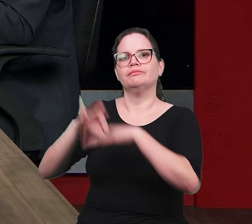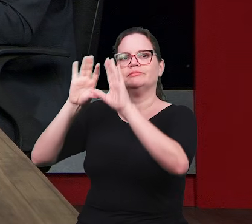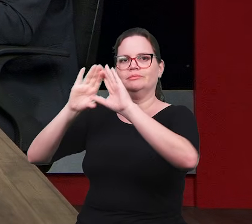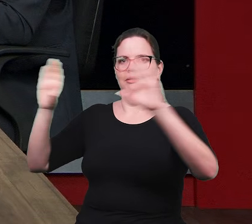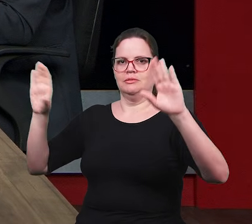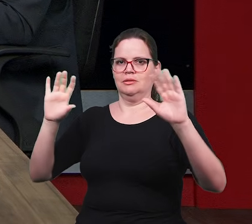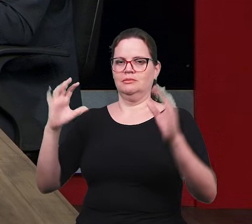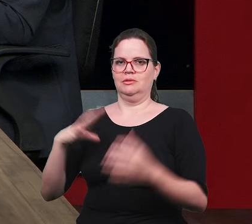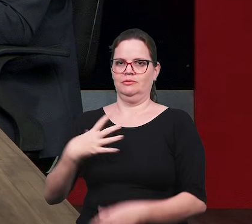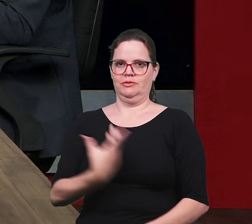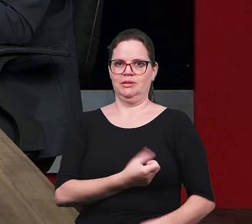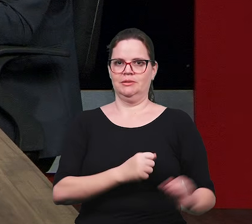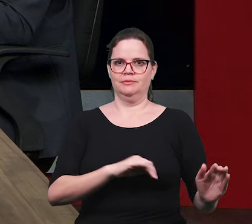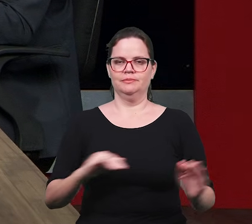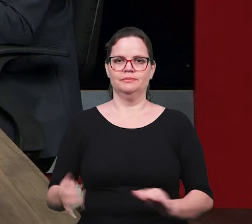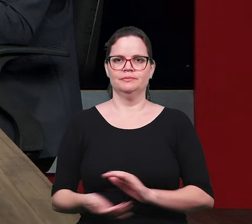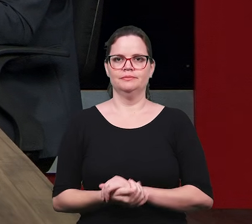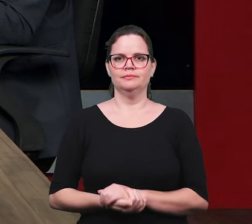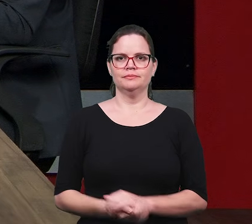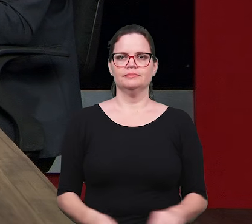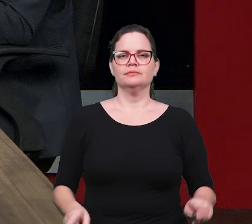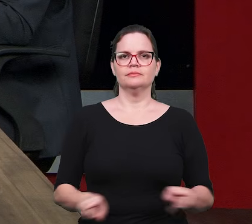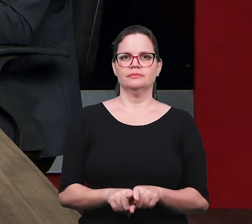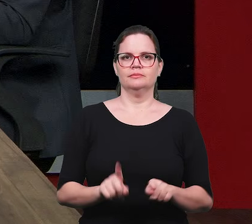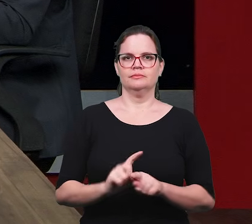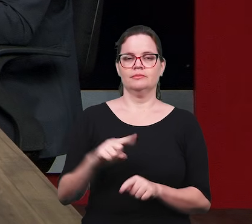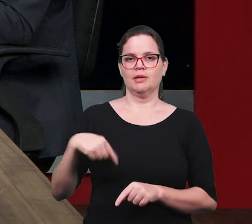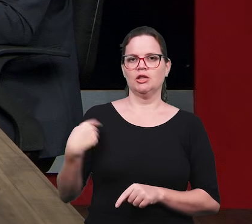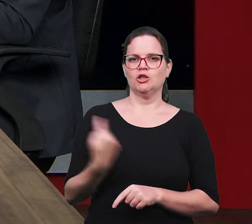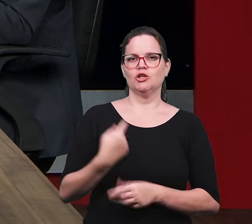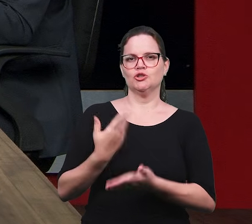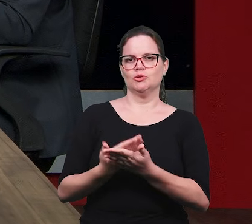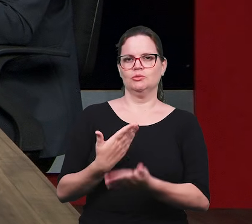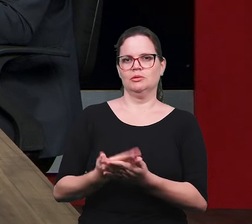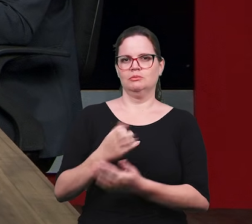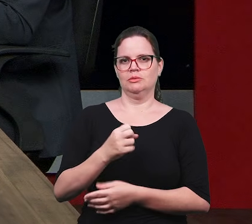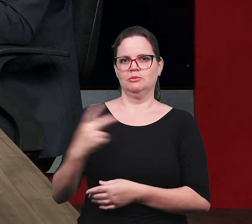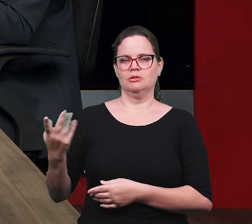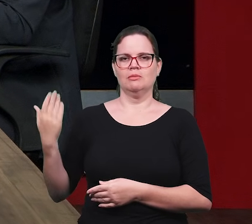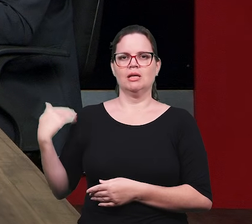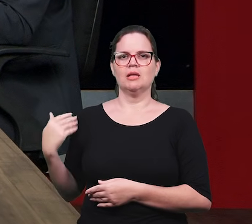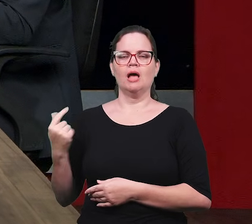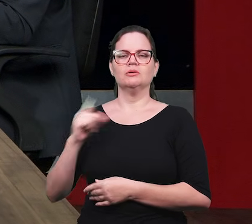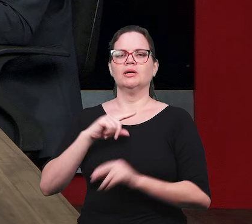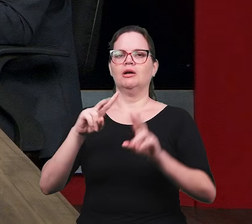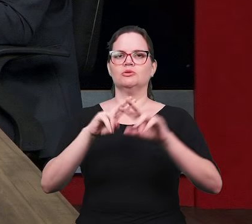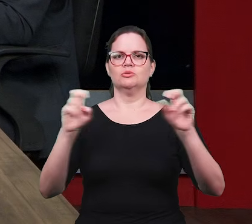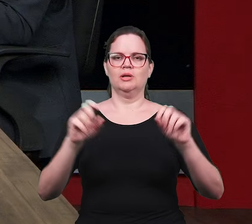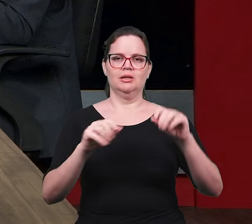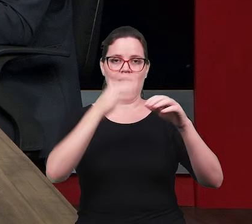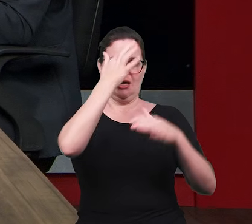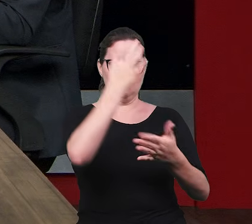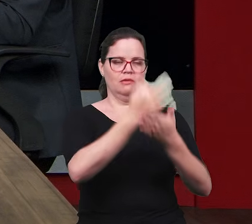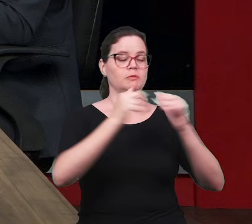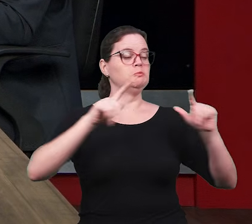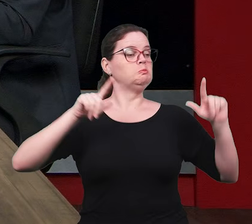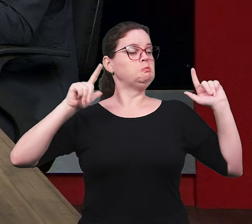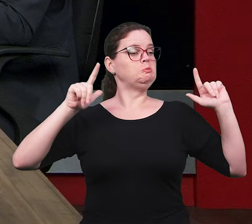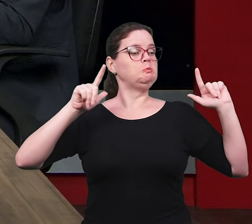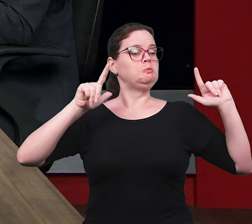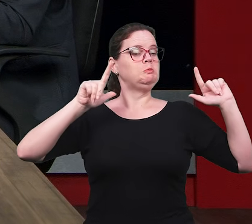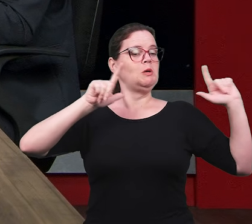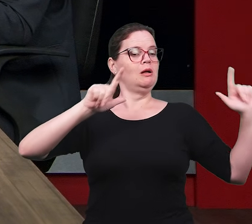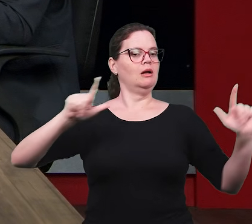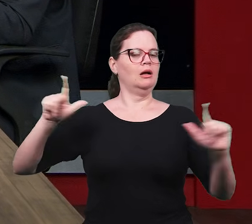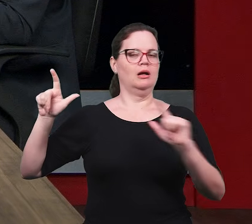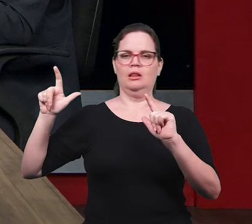a gente entra também em algum dos pontos que nós estudamos no episódio anterior, que é a fé aparente. Sim. Porque